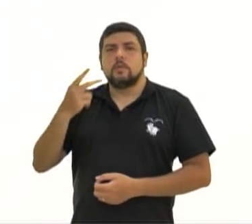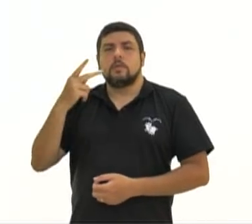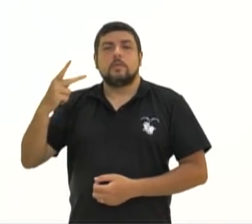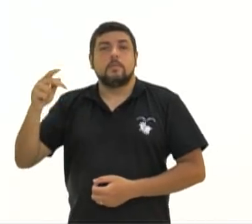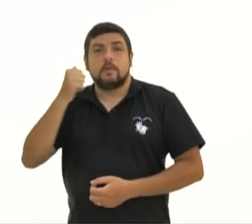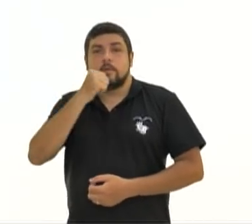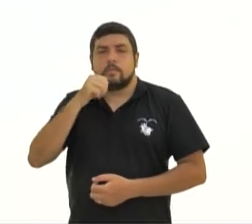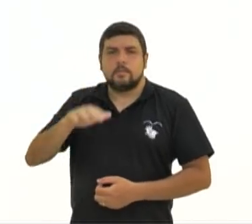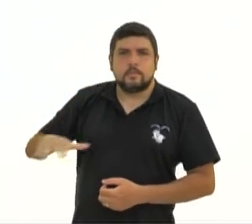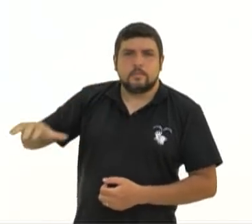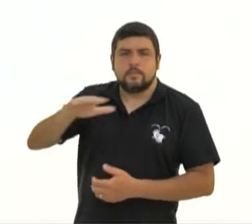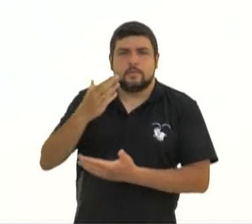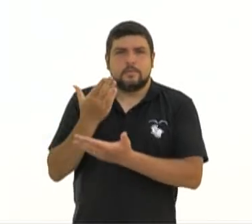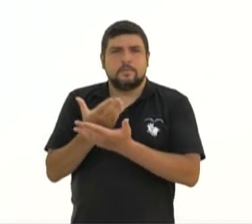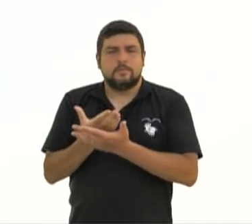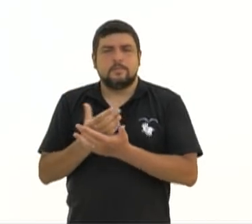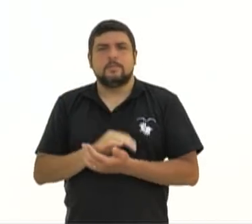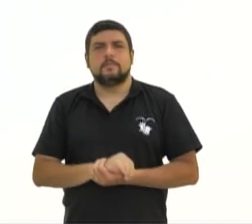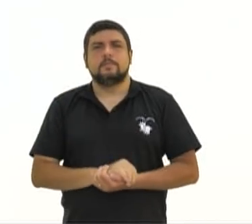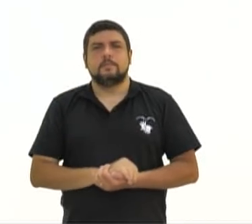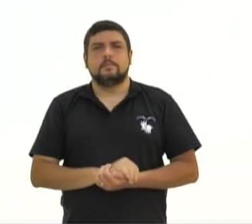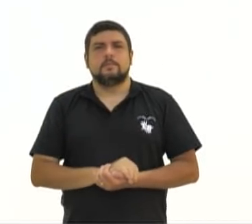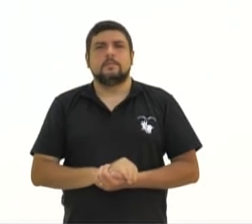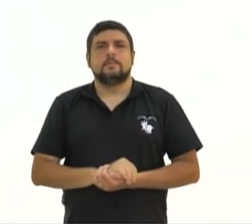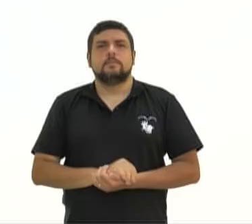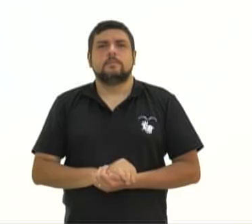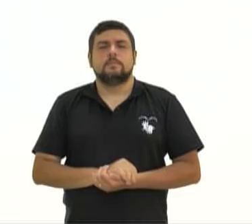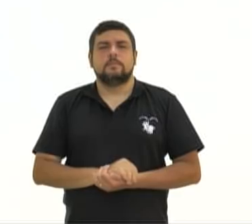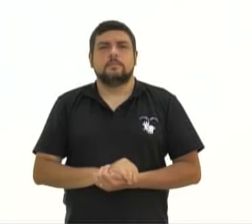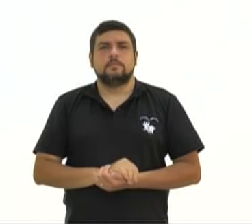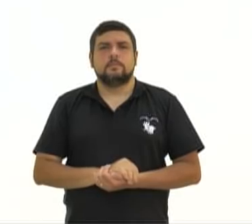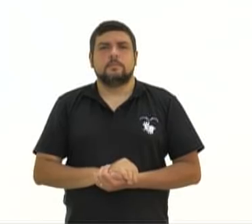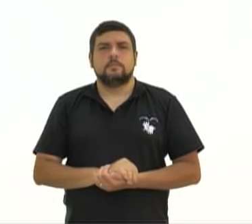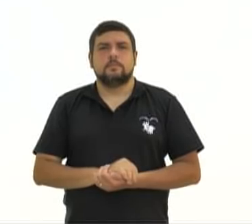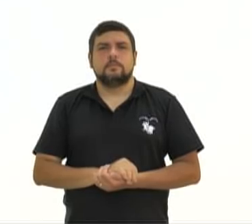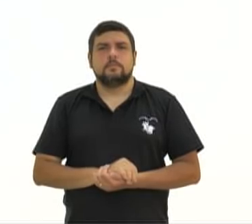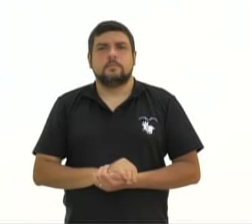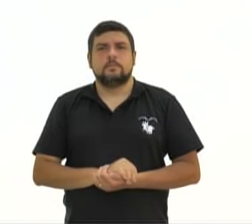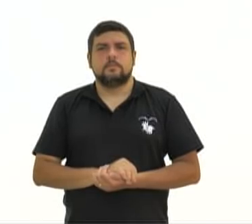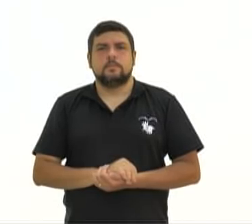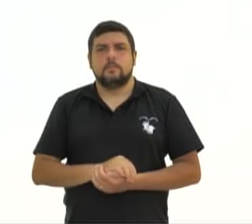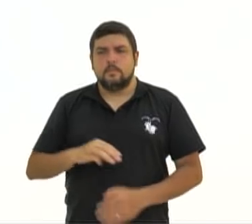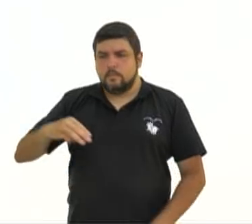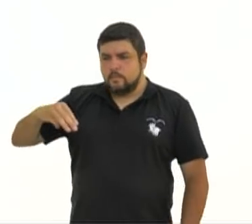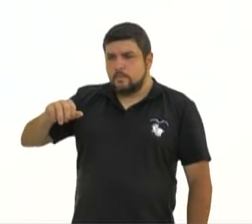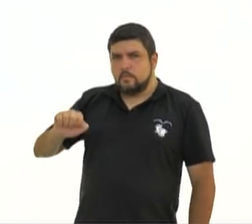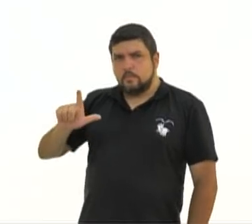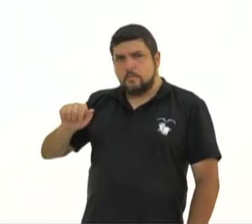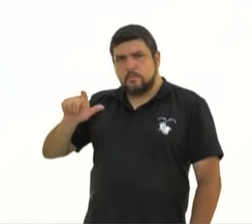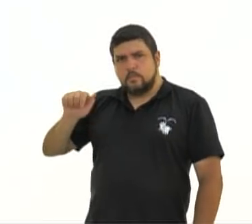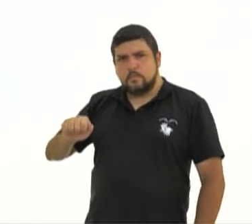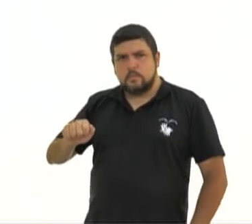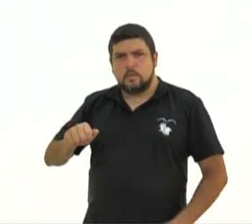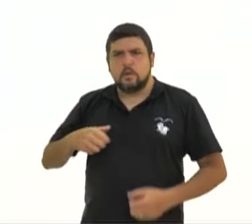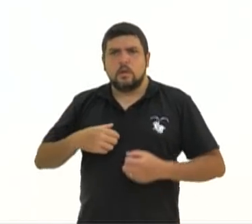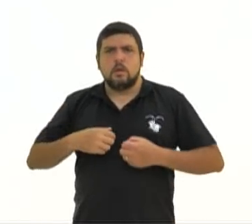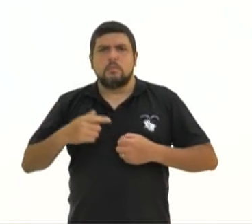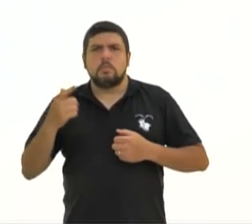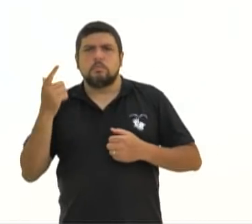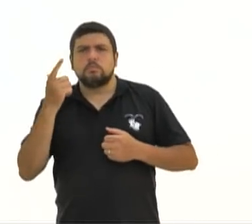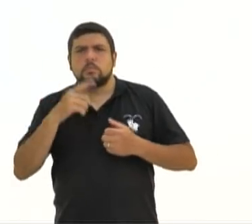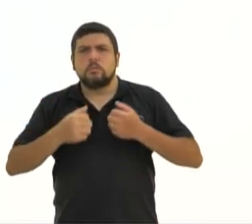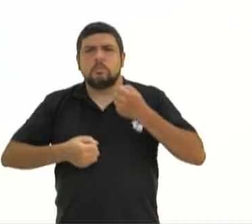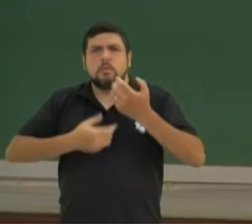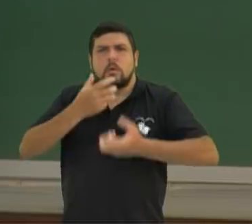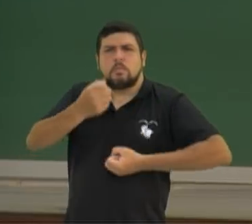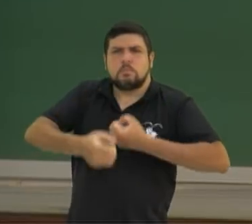Malala? A Malala luta pelo direito de escrever livros? Ela luta pelo direito das mulheres de estudarem? Ou